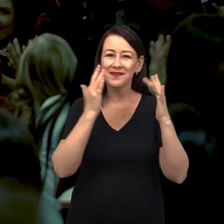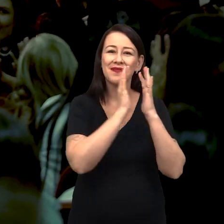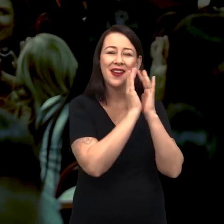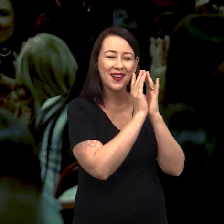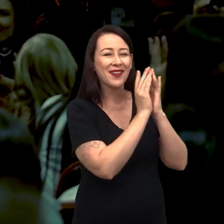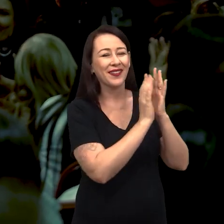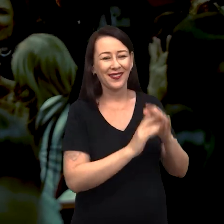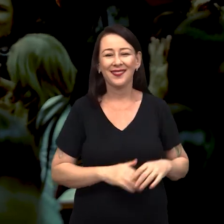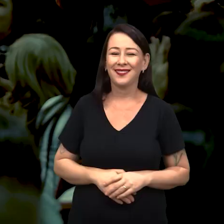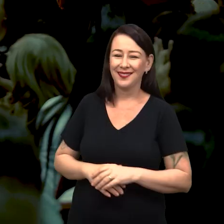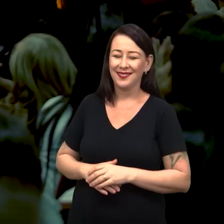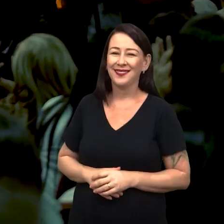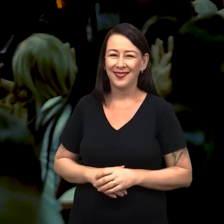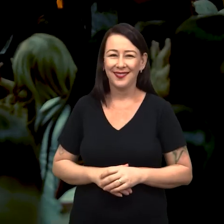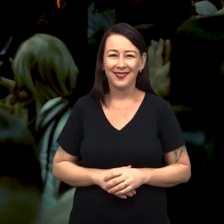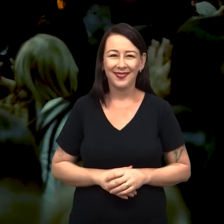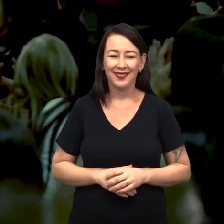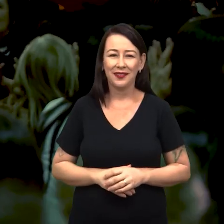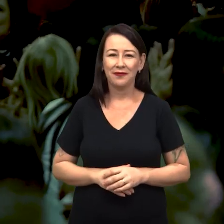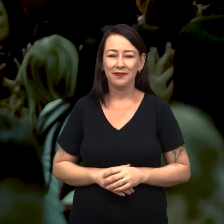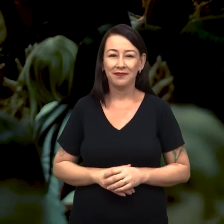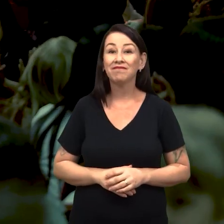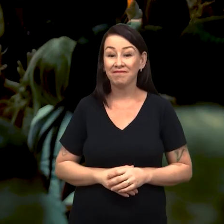olê, olá. Oi, compadre, oi, comadre.